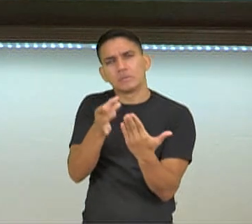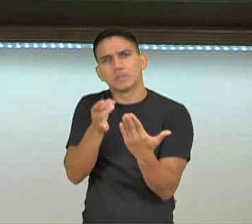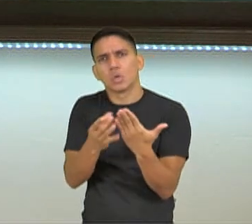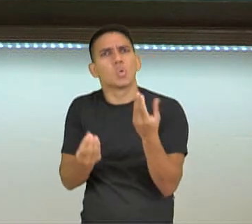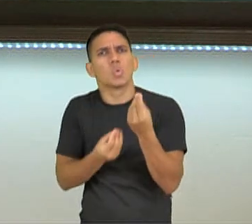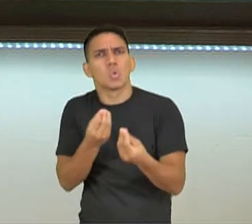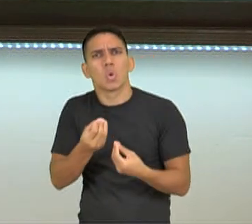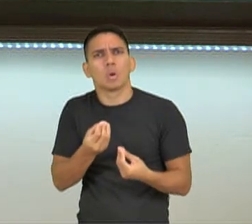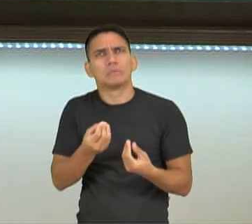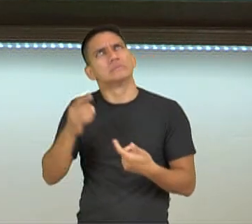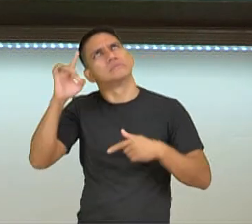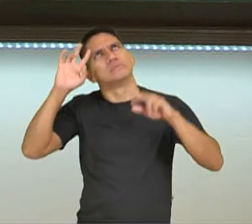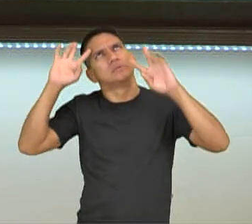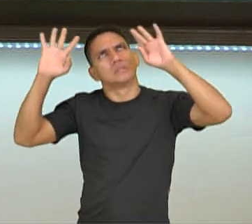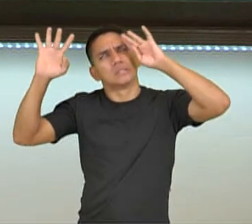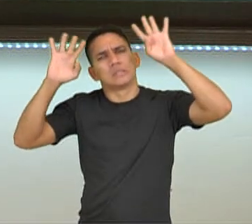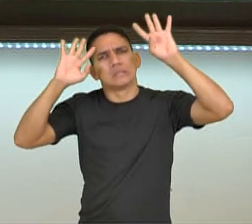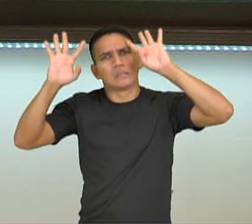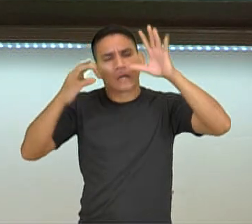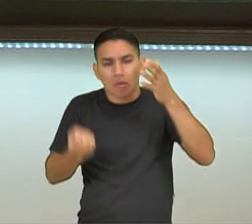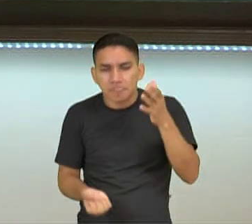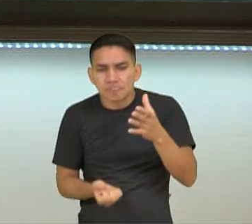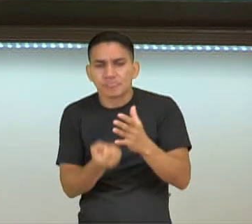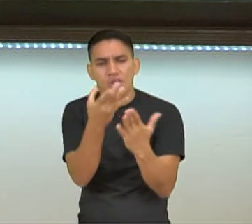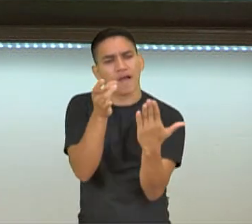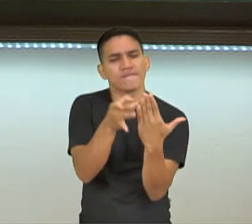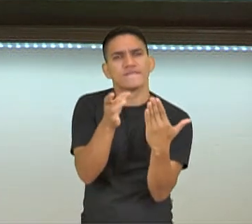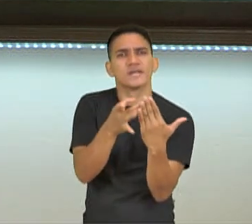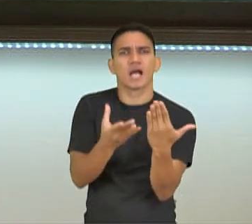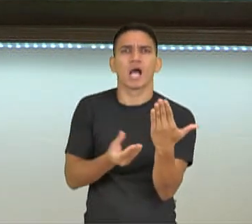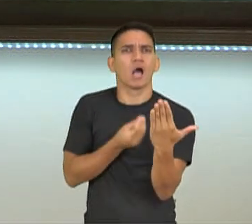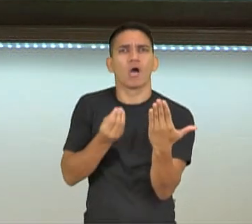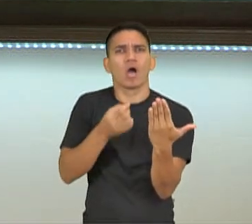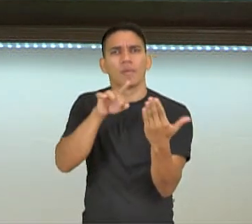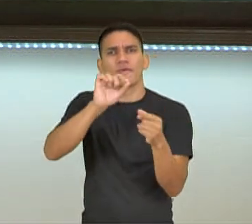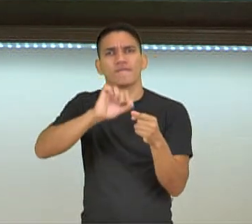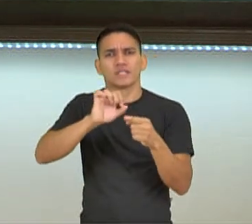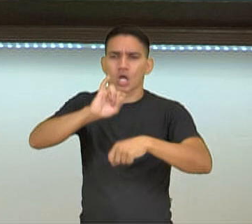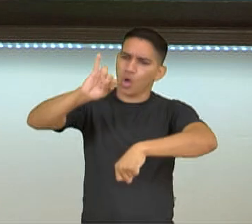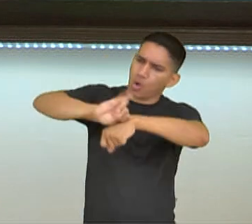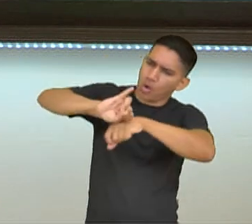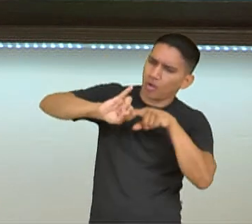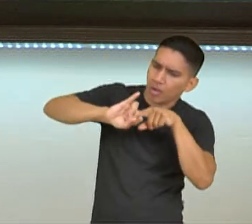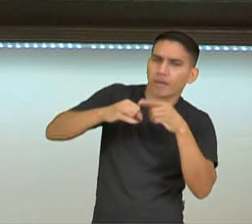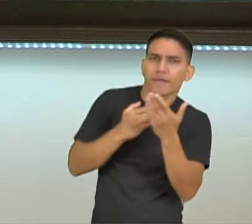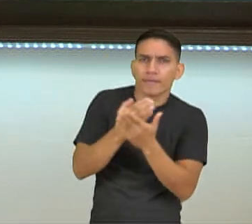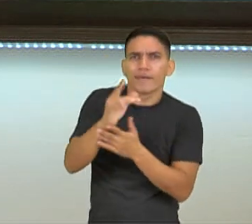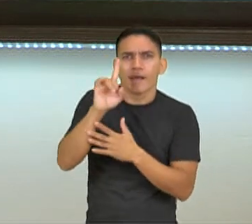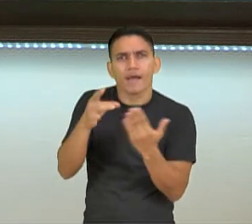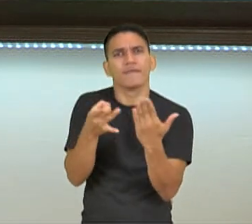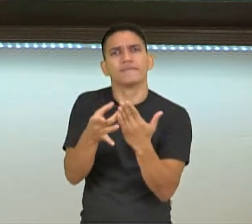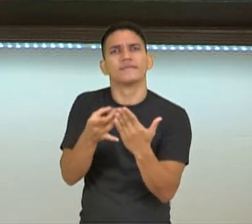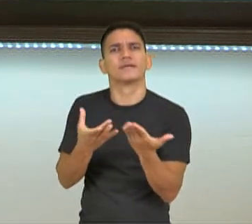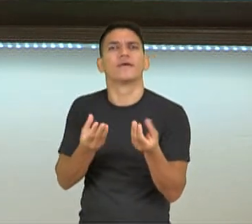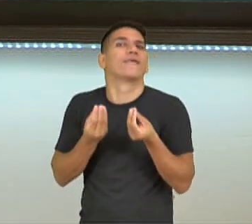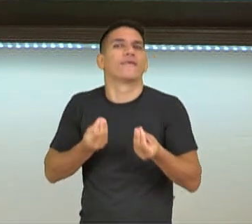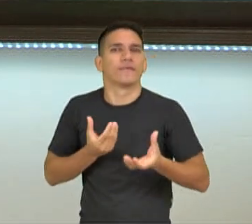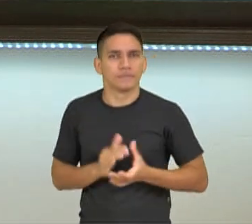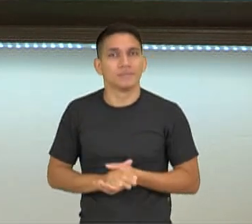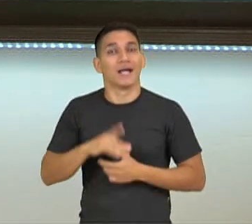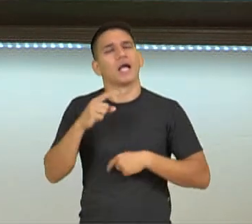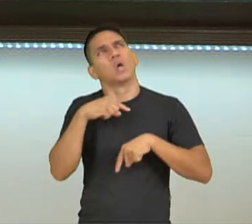homem começou a pensar em produzir o vidro, né? Produzir objetos a partir desse vidro. Então, vejam,